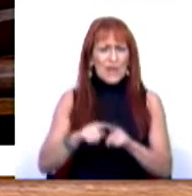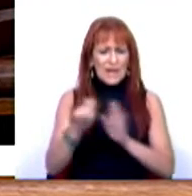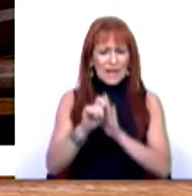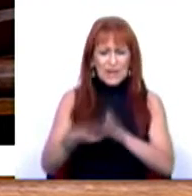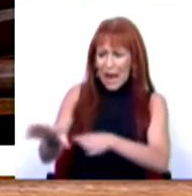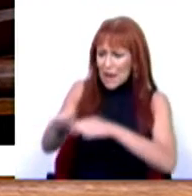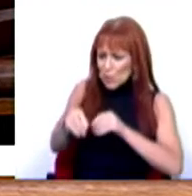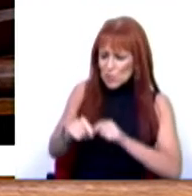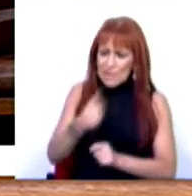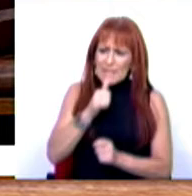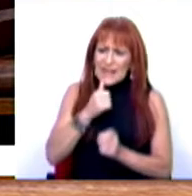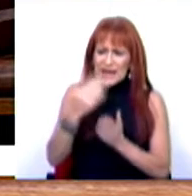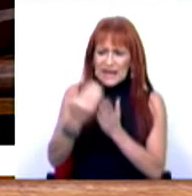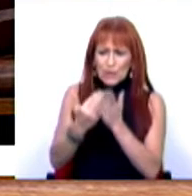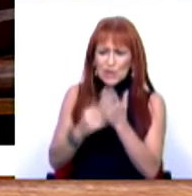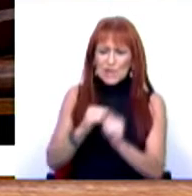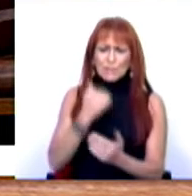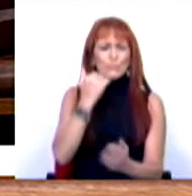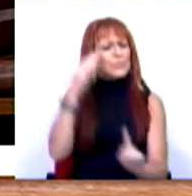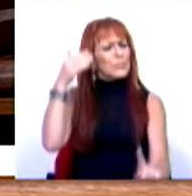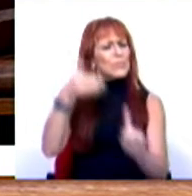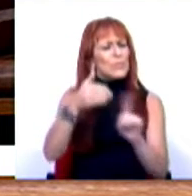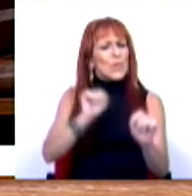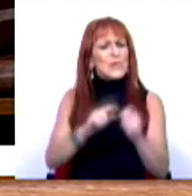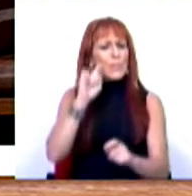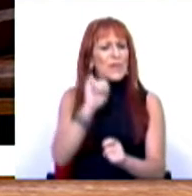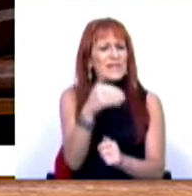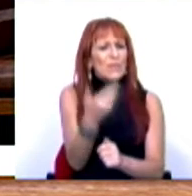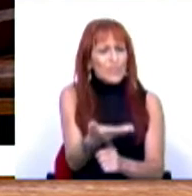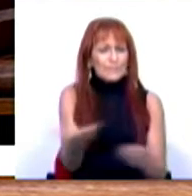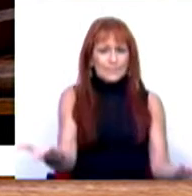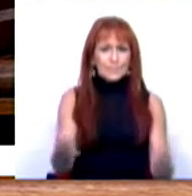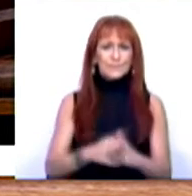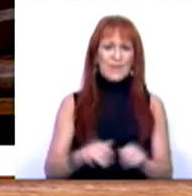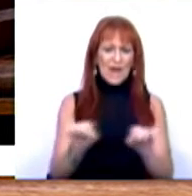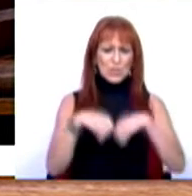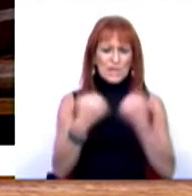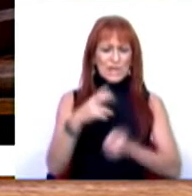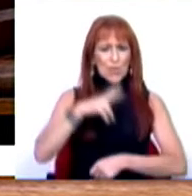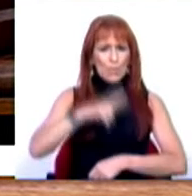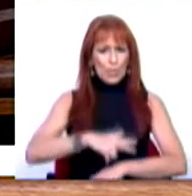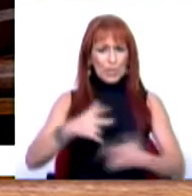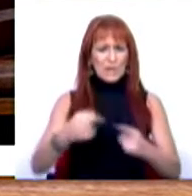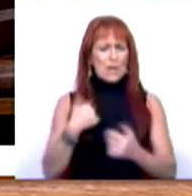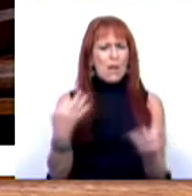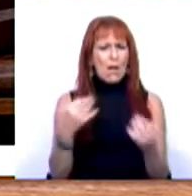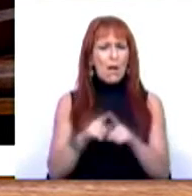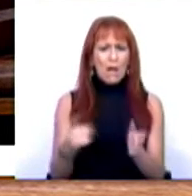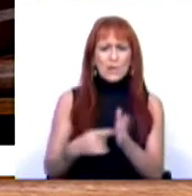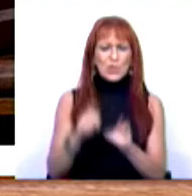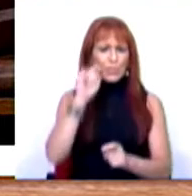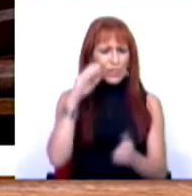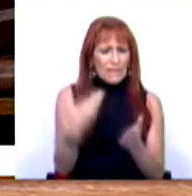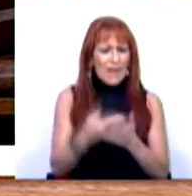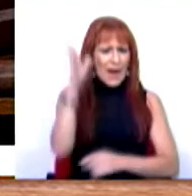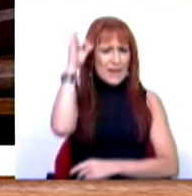da adoção de medidas vocacionadas para a sua proteção. A sociedade portuguesa reconhece a necessidade de